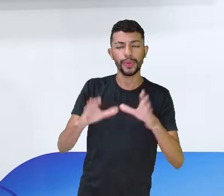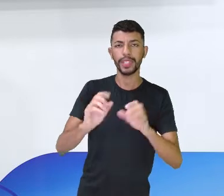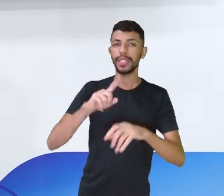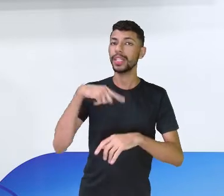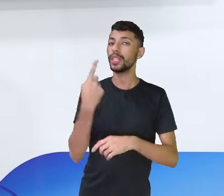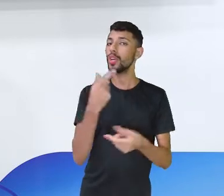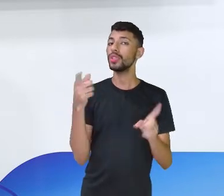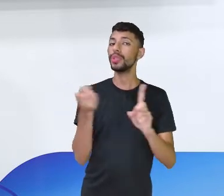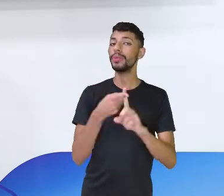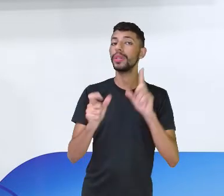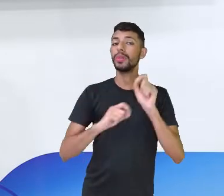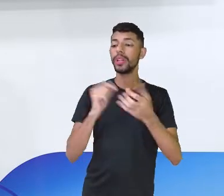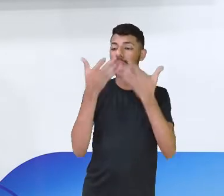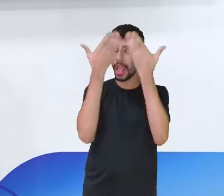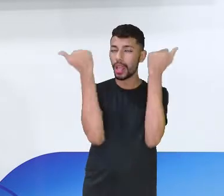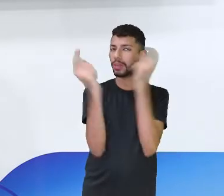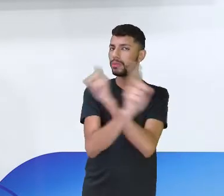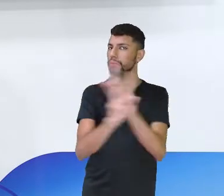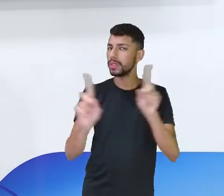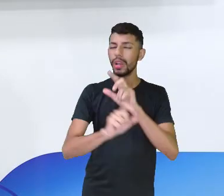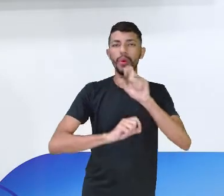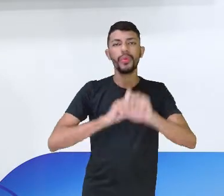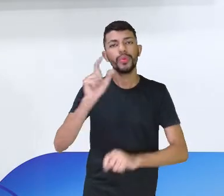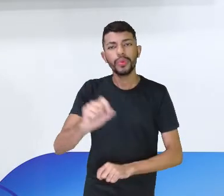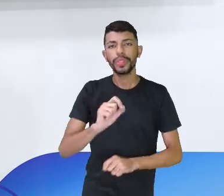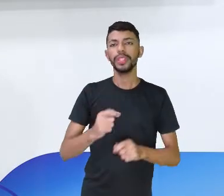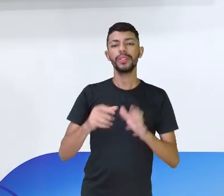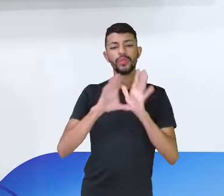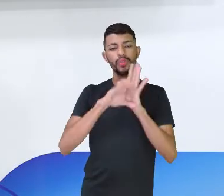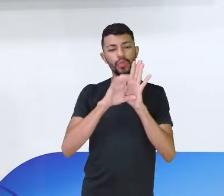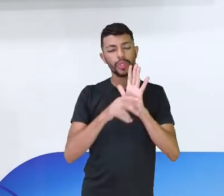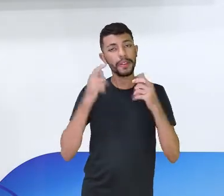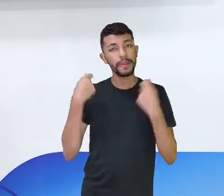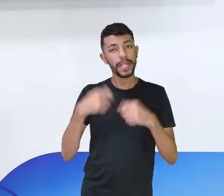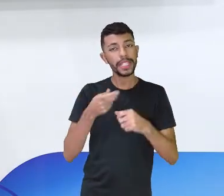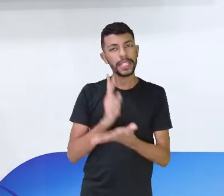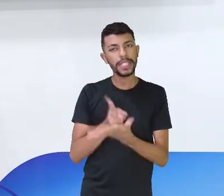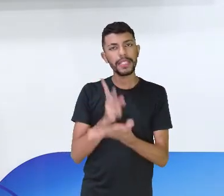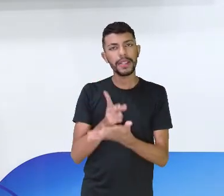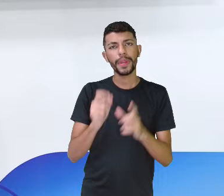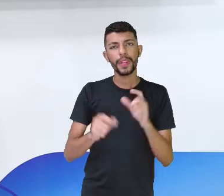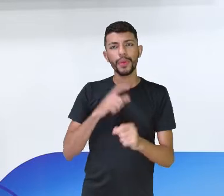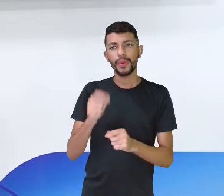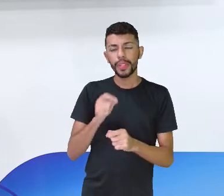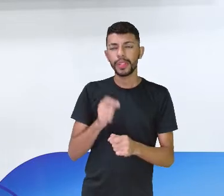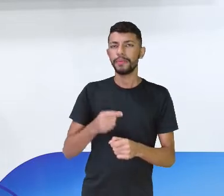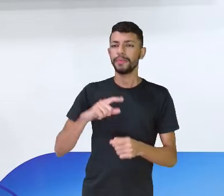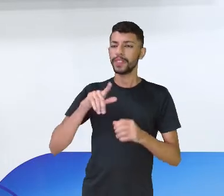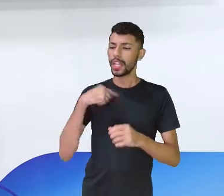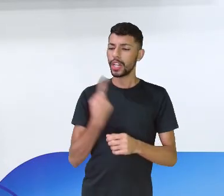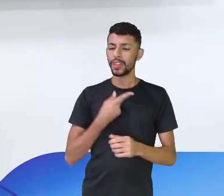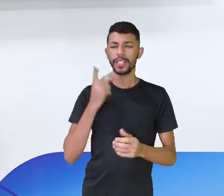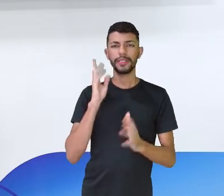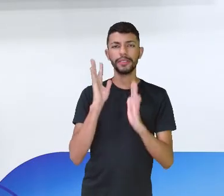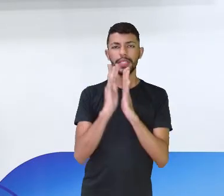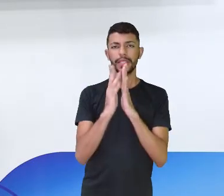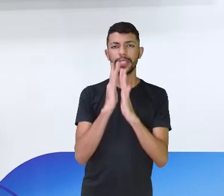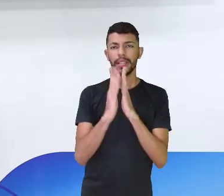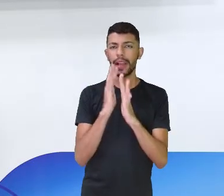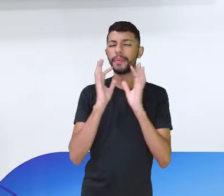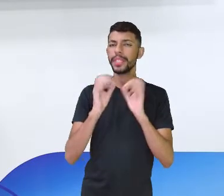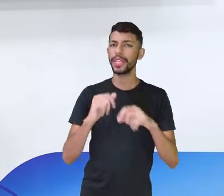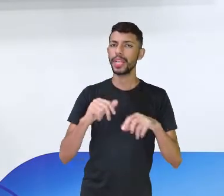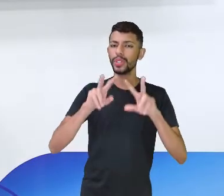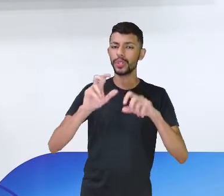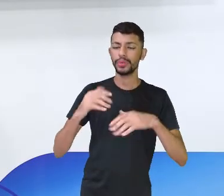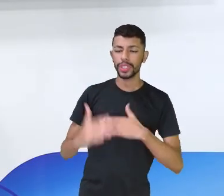não esqueça, que a gente retome esses conceitos, que eles fiquem muito vivos na nossa dinâmica de desenvolvimento integral das